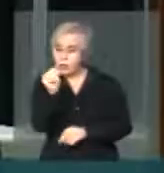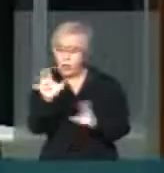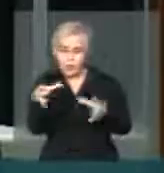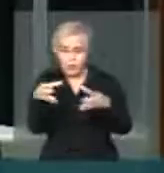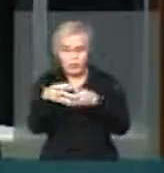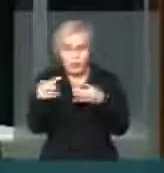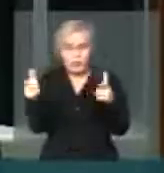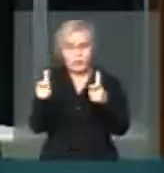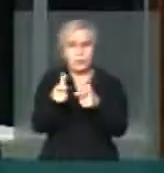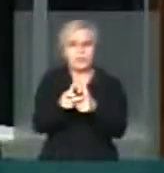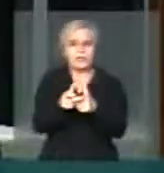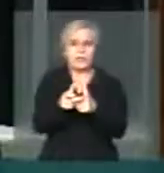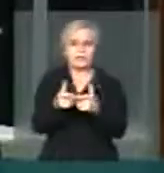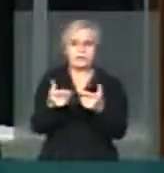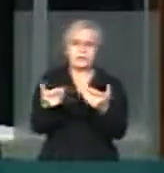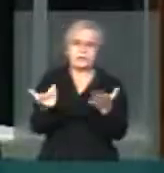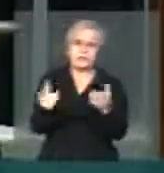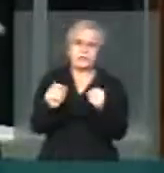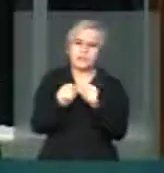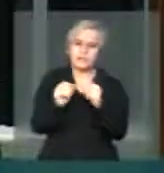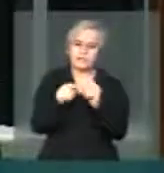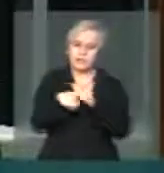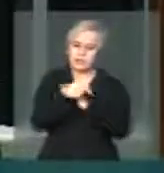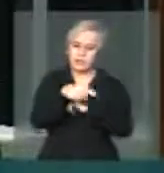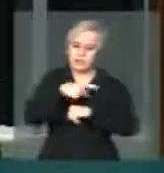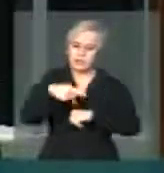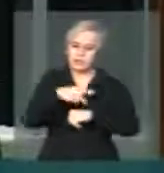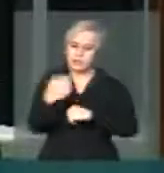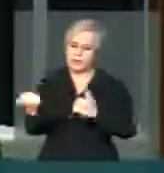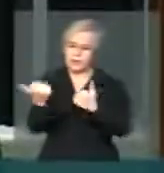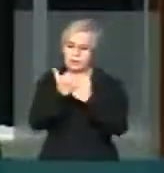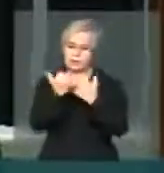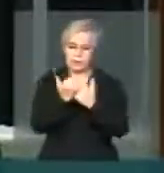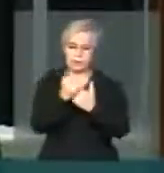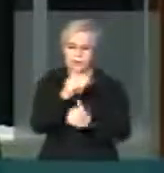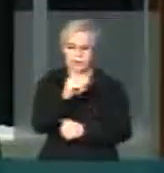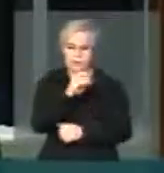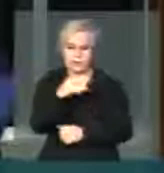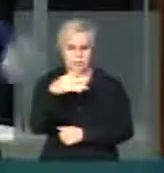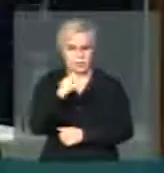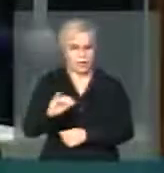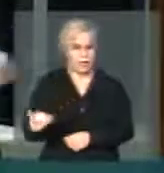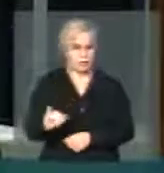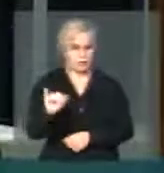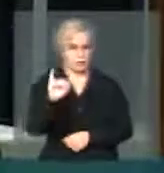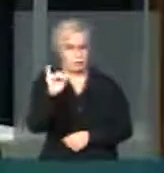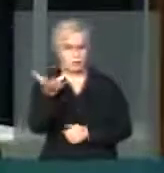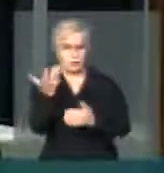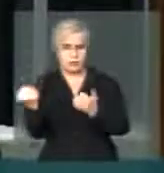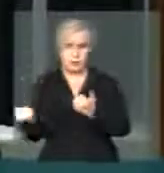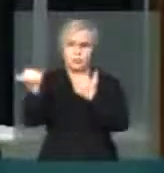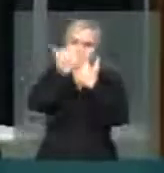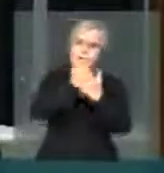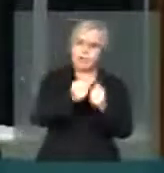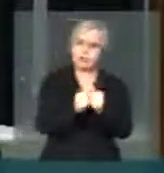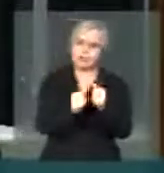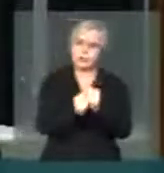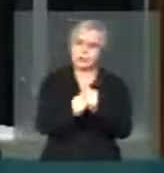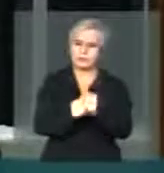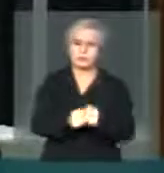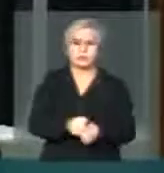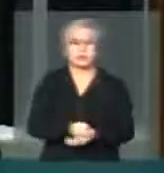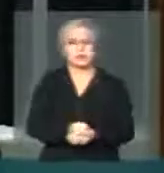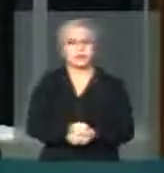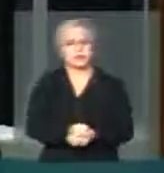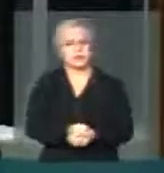que passa o país, assumiram cargos importantes e estão querendo submeter esse país aos seus interesses e aos interesses menores, que